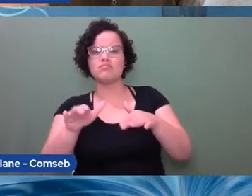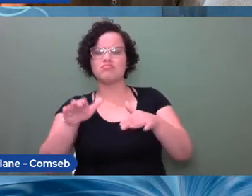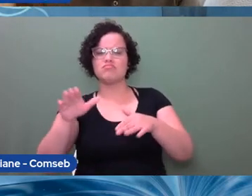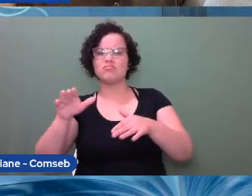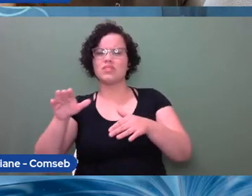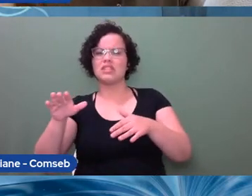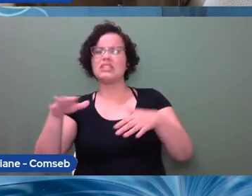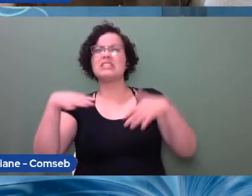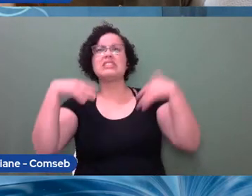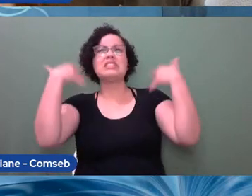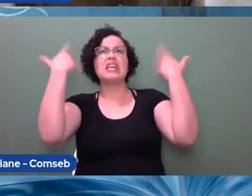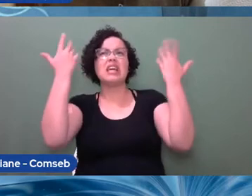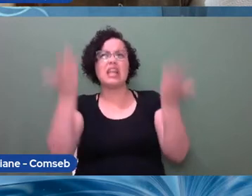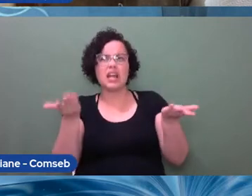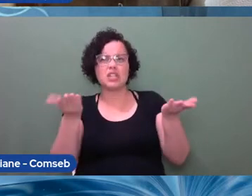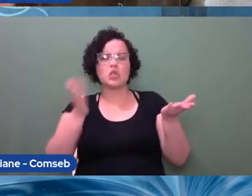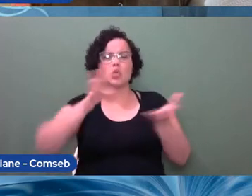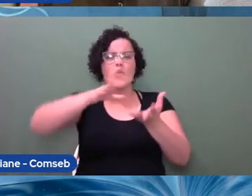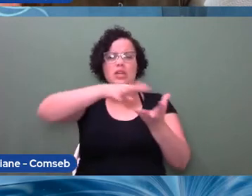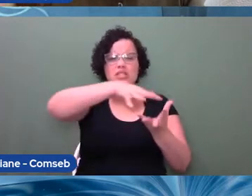de um mesmo elemento?